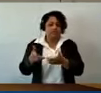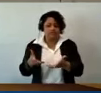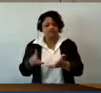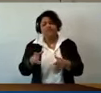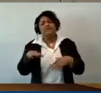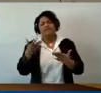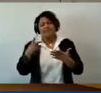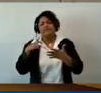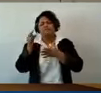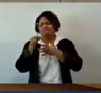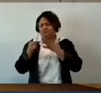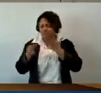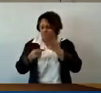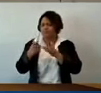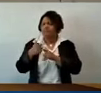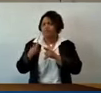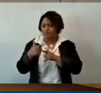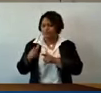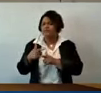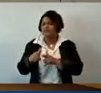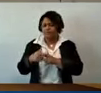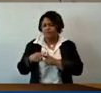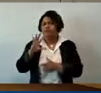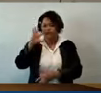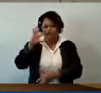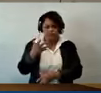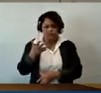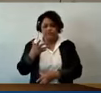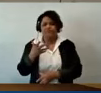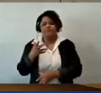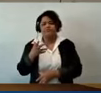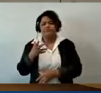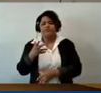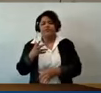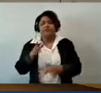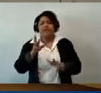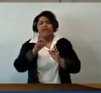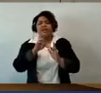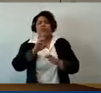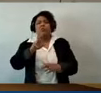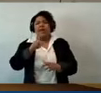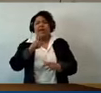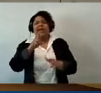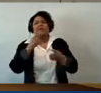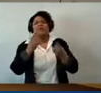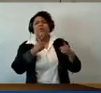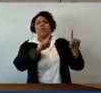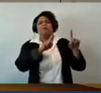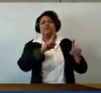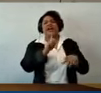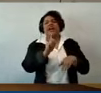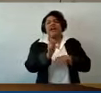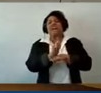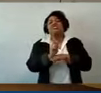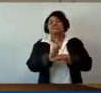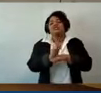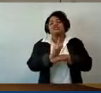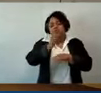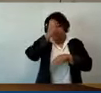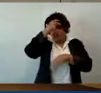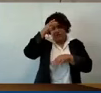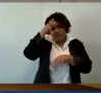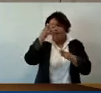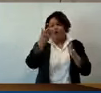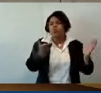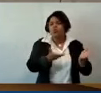vai relevar aqui a gestão municipal atual, não. Nós vamos descortinar